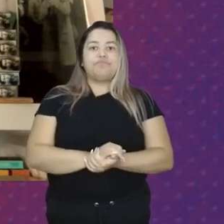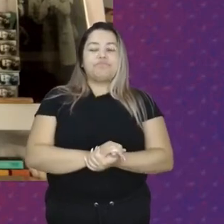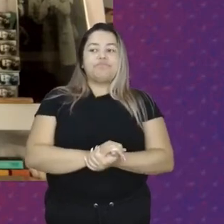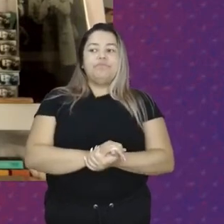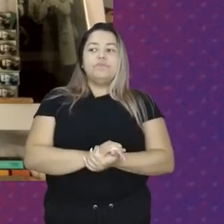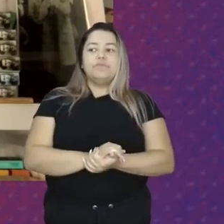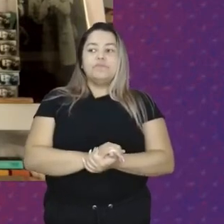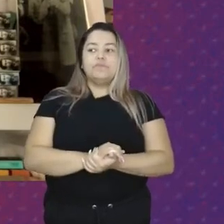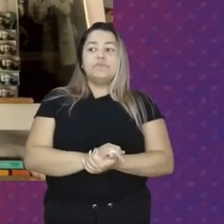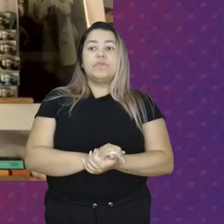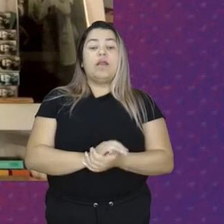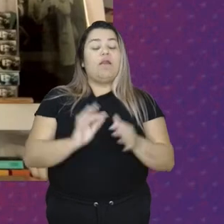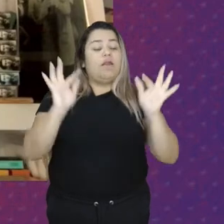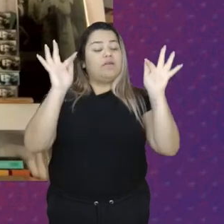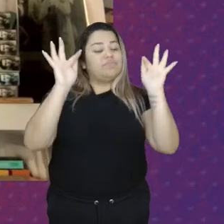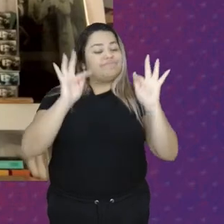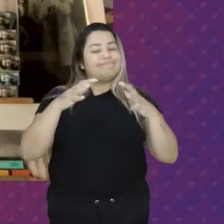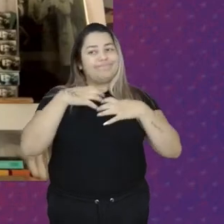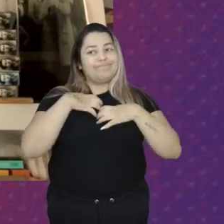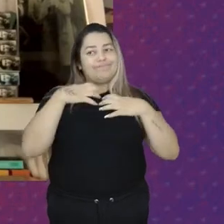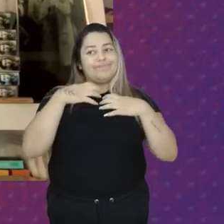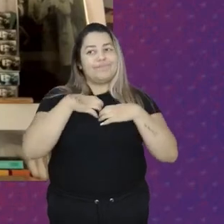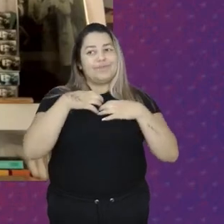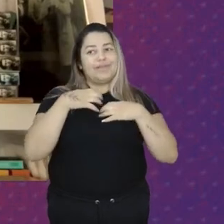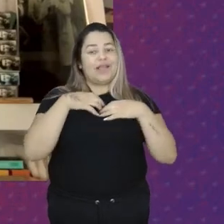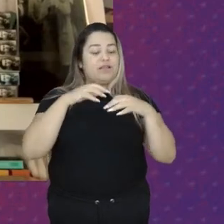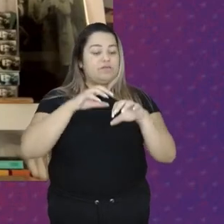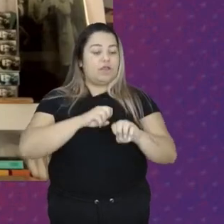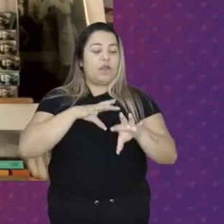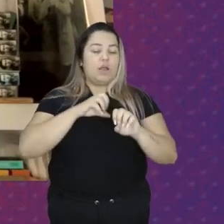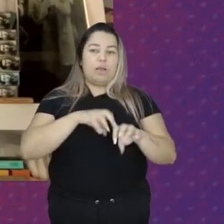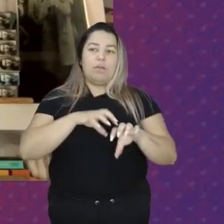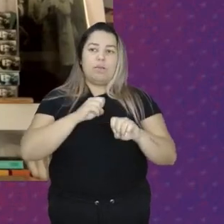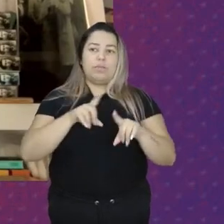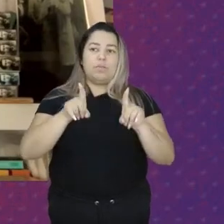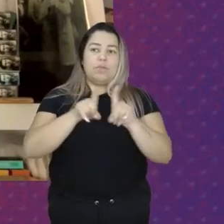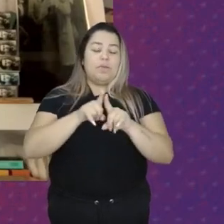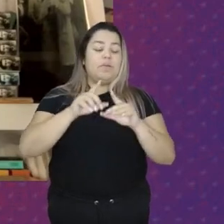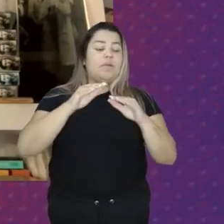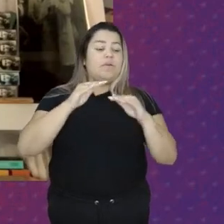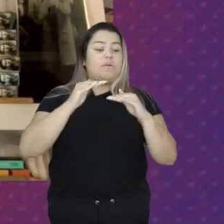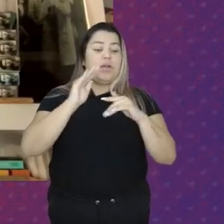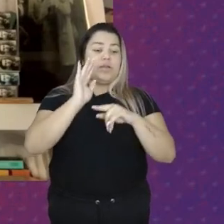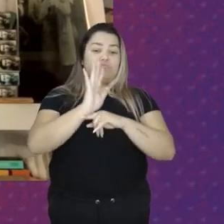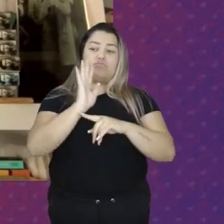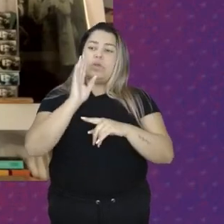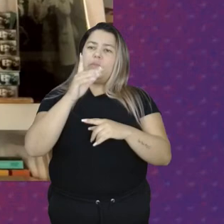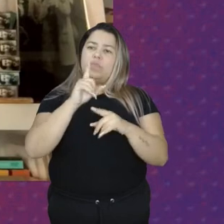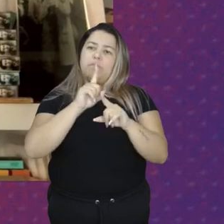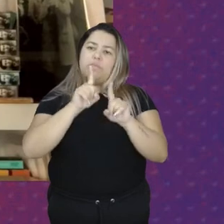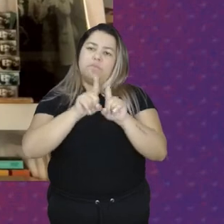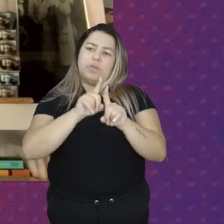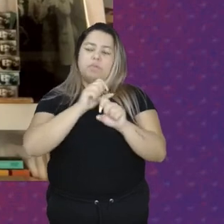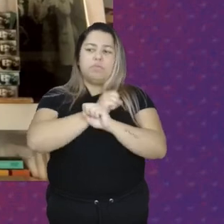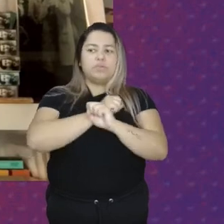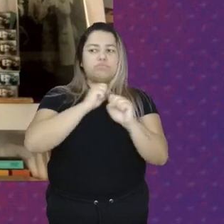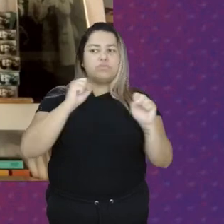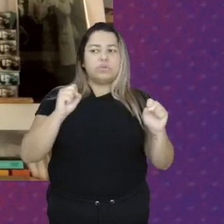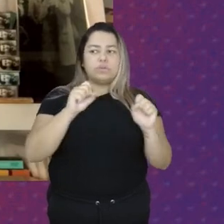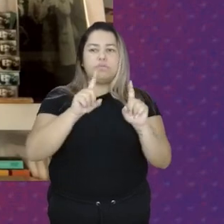E eu estou muito feliz de poder dar essa aula, porque eu acho que ela vai nos ajudar a pensar em possibilidades e em